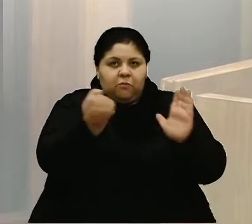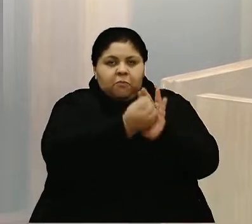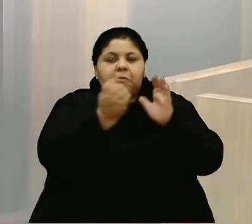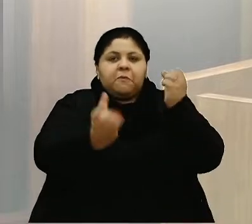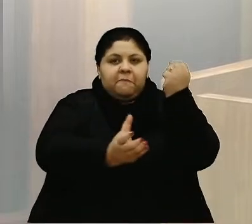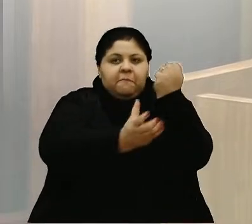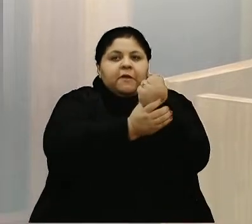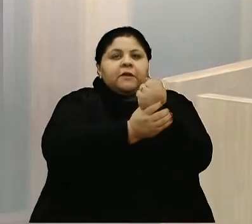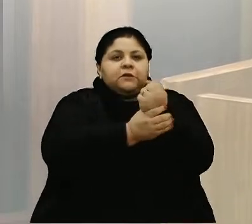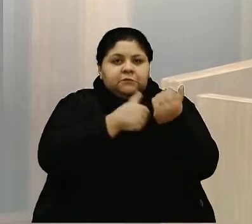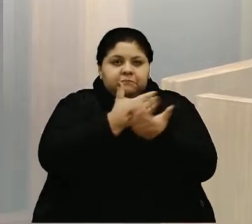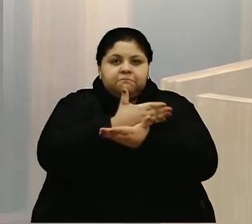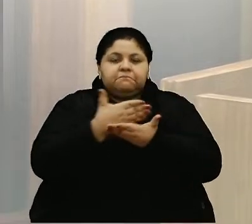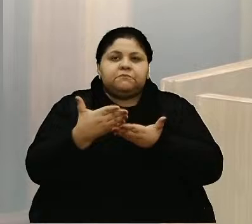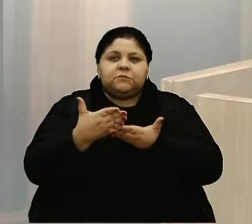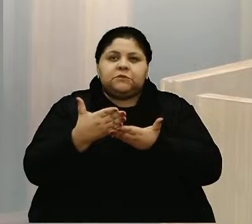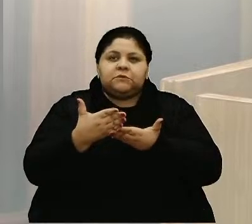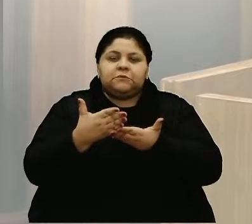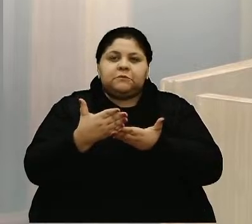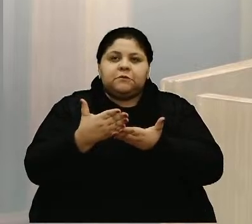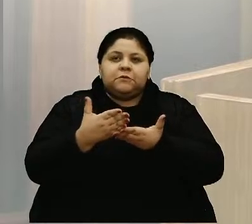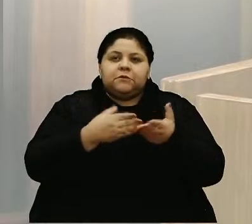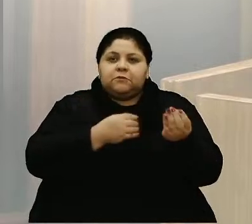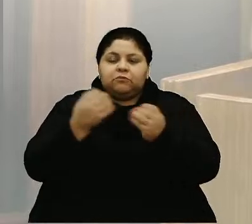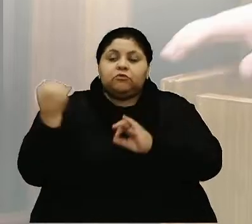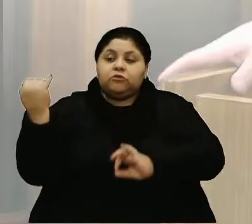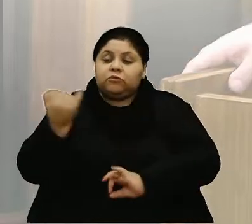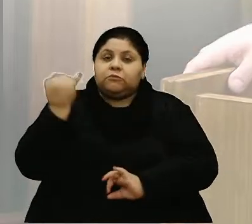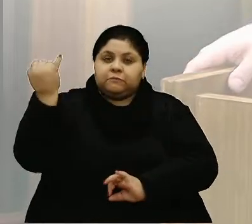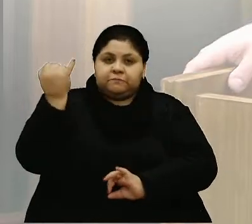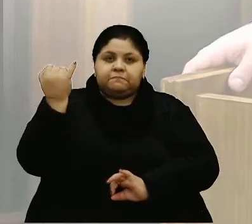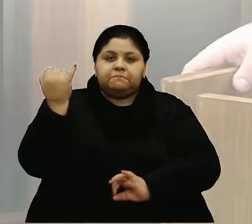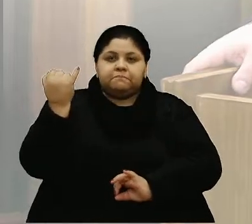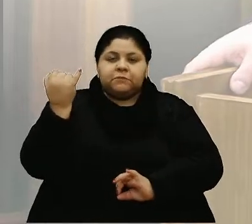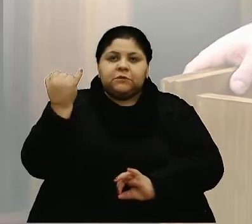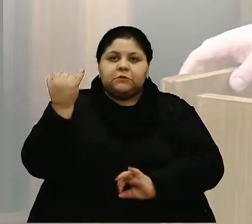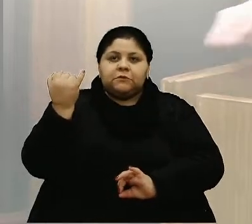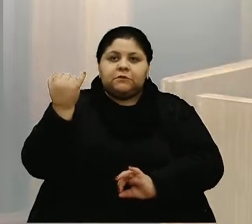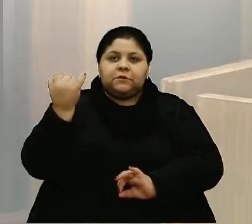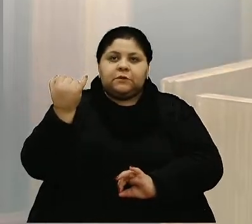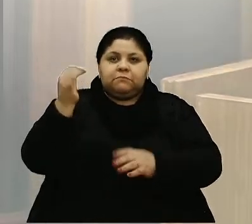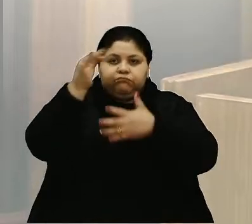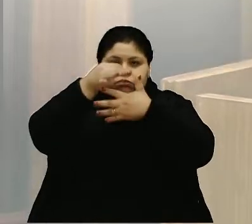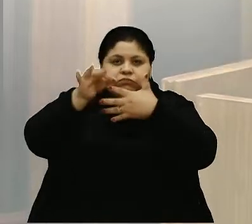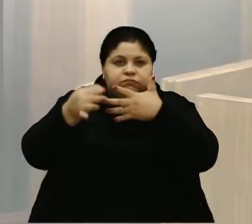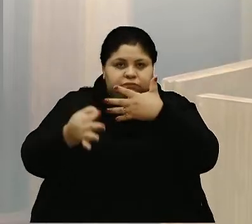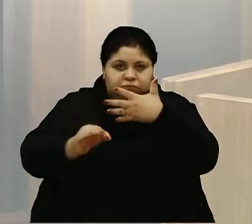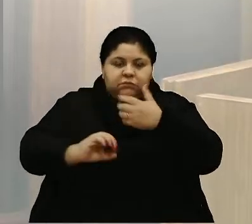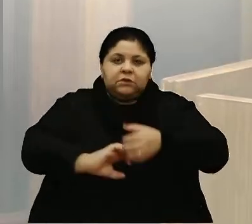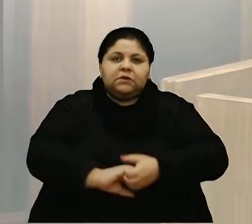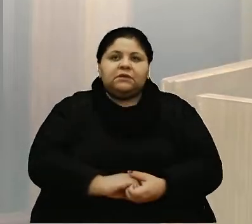fábrica. Então, muito importante ressaltar esses pontos.